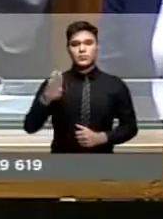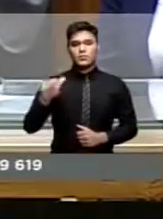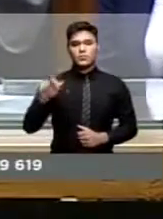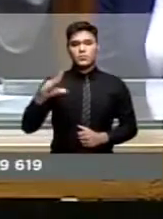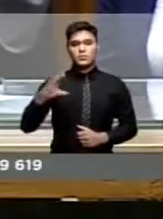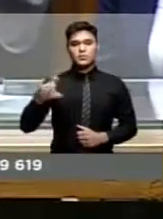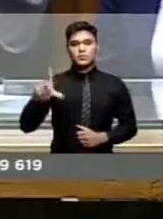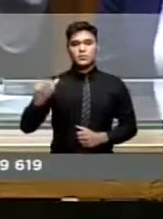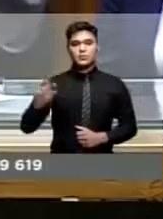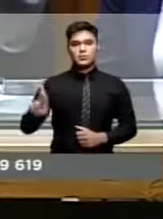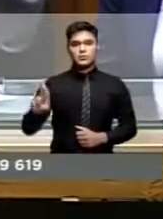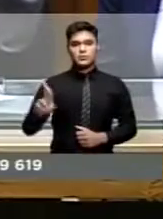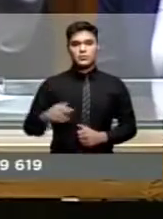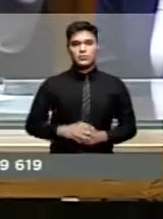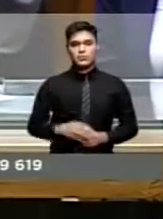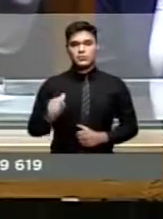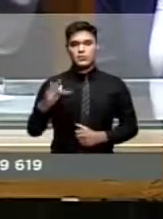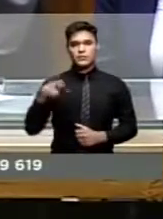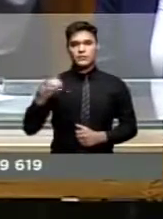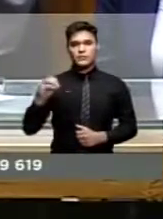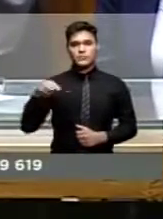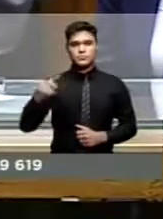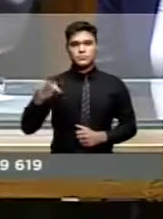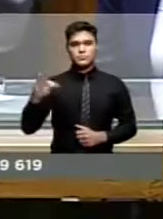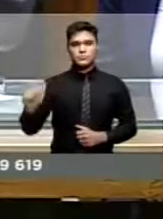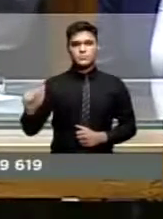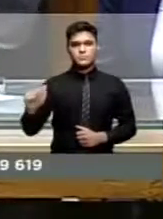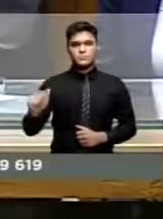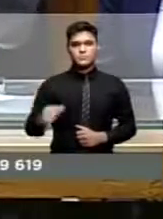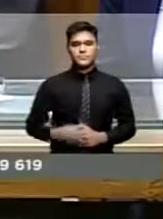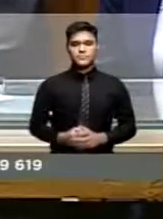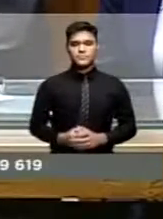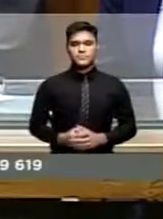Bacelar, Afonso Mota,